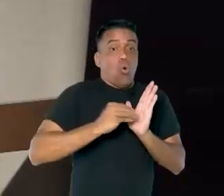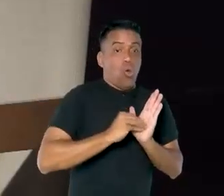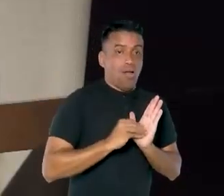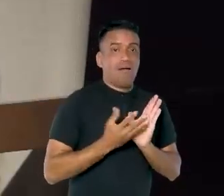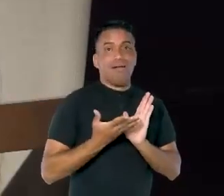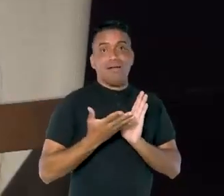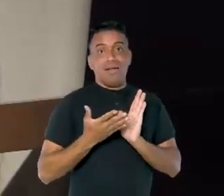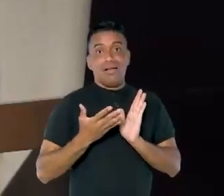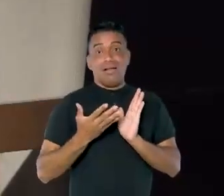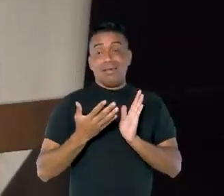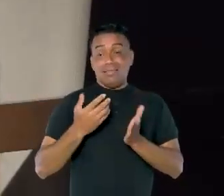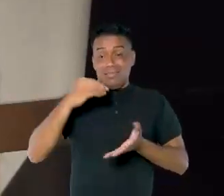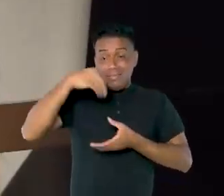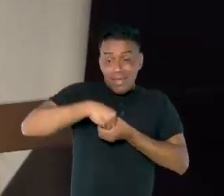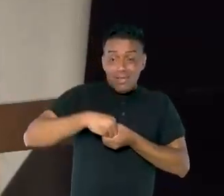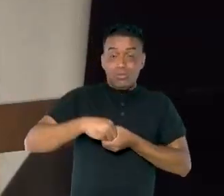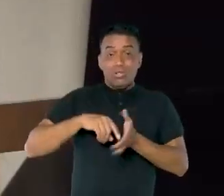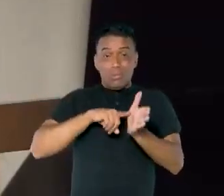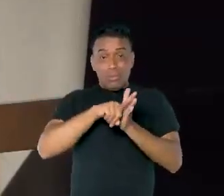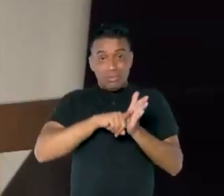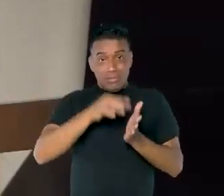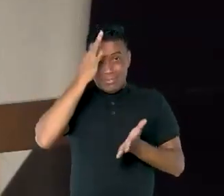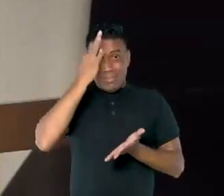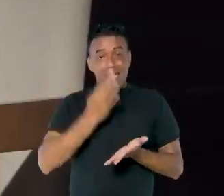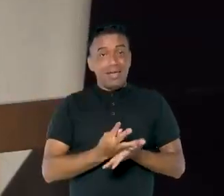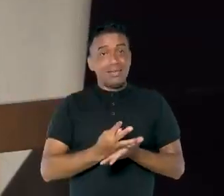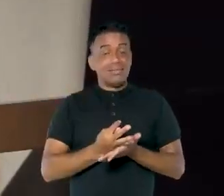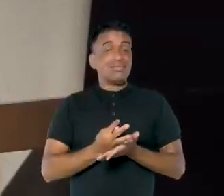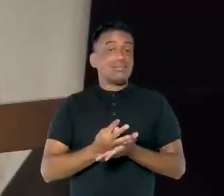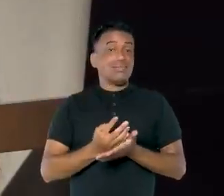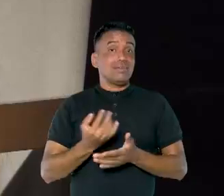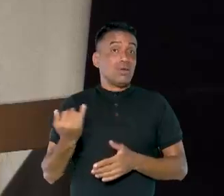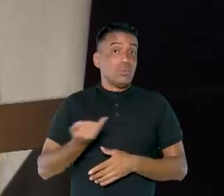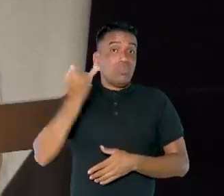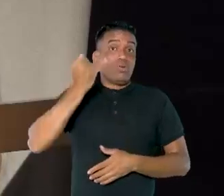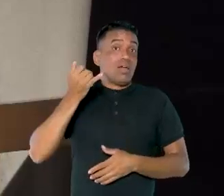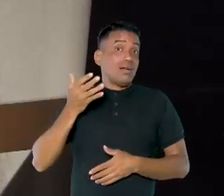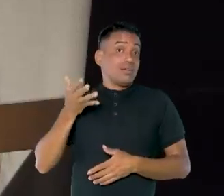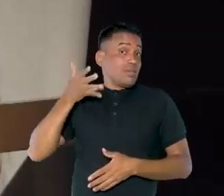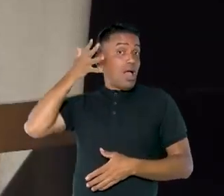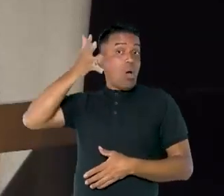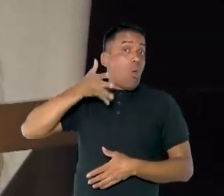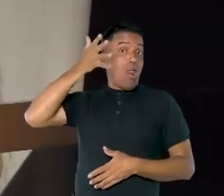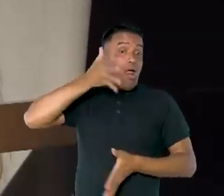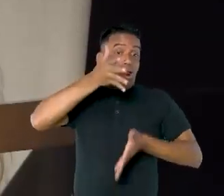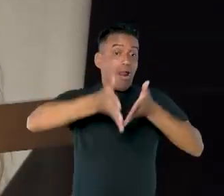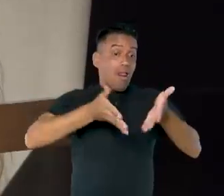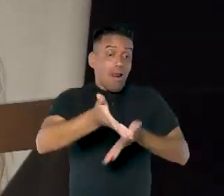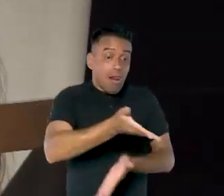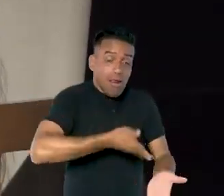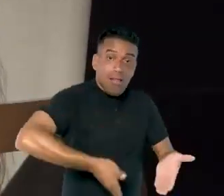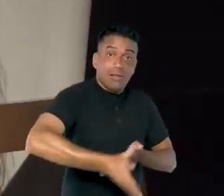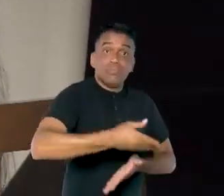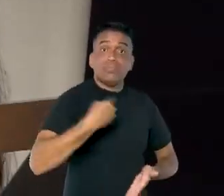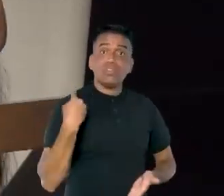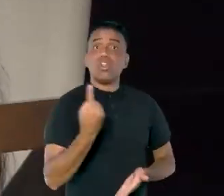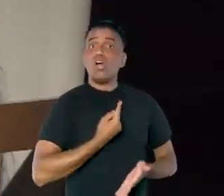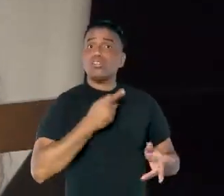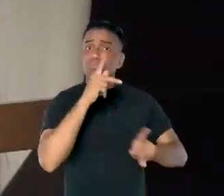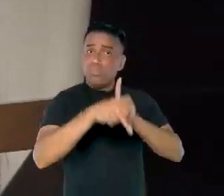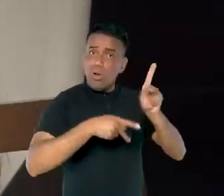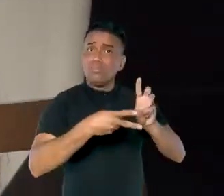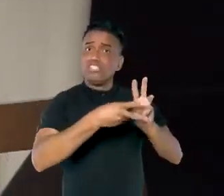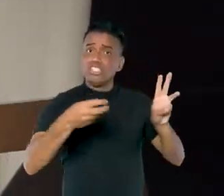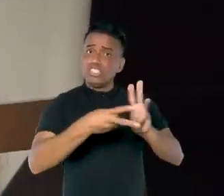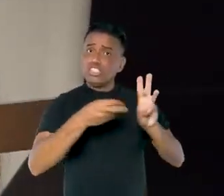numa parte da tese, essa importância da oralidade, né, porque através dela é que nós, povos indígenas, a